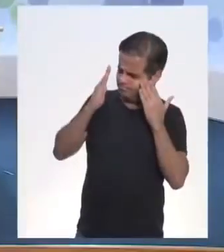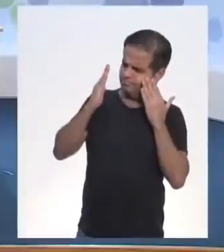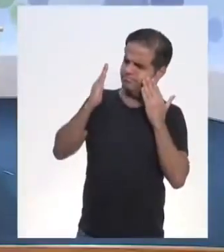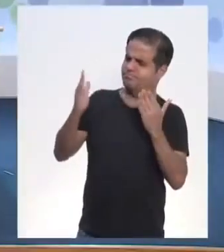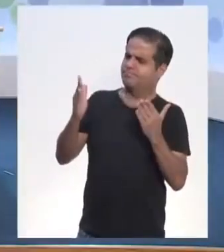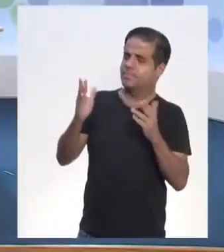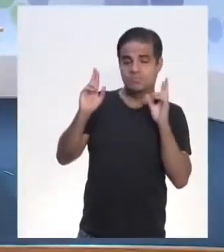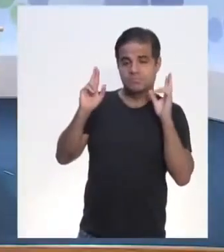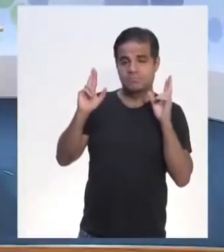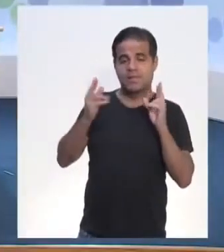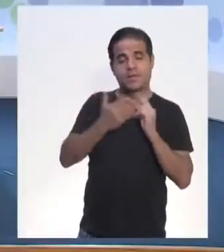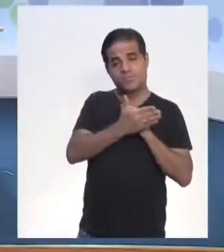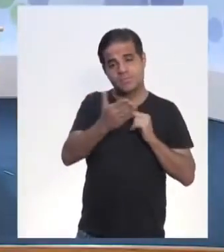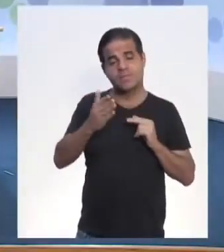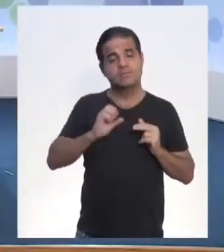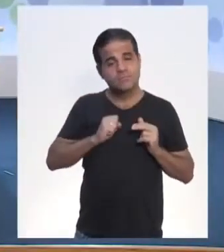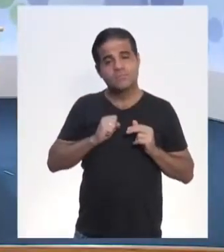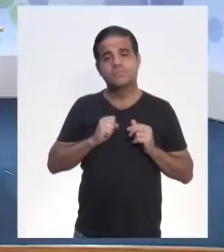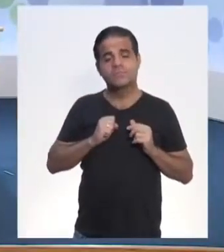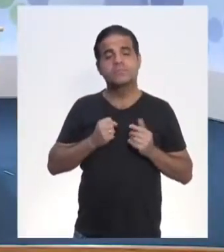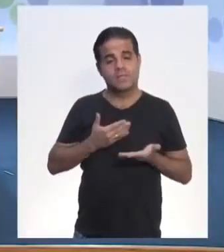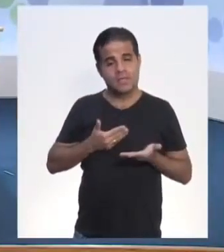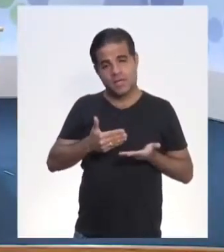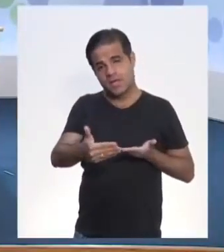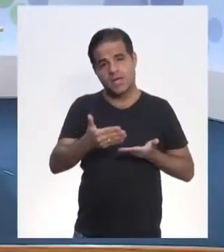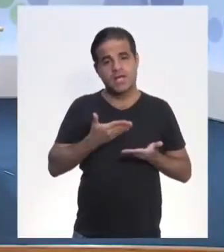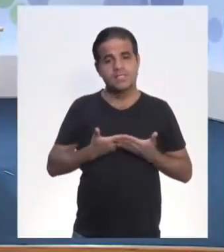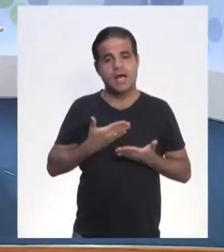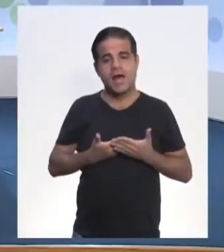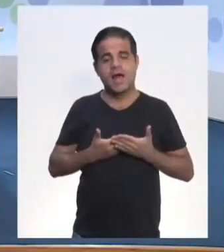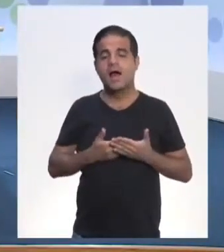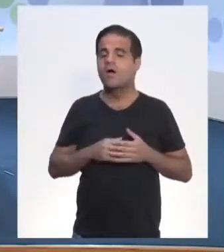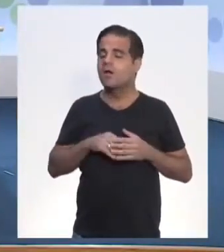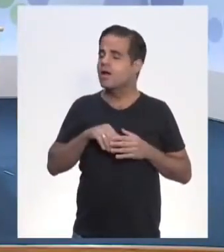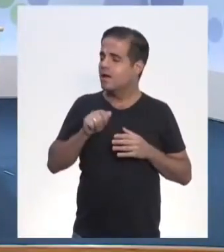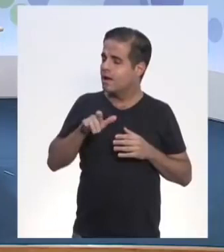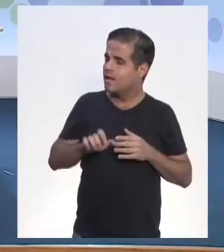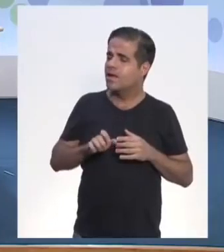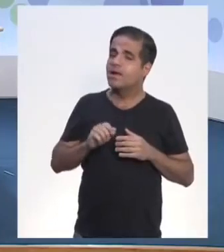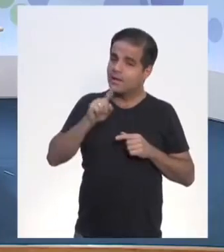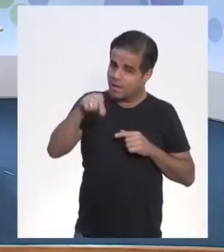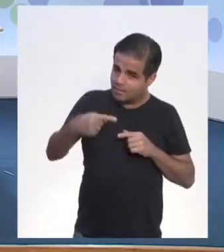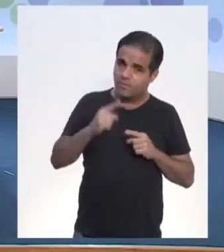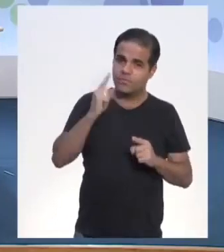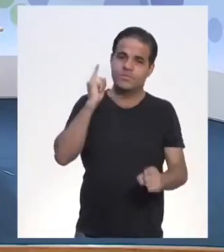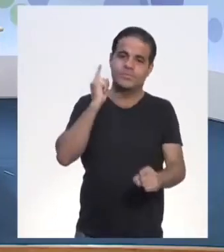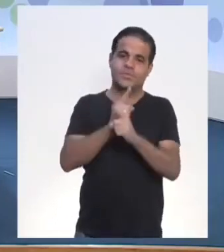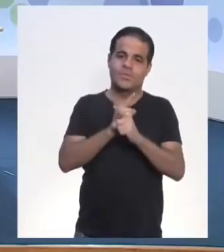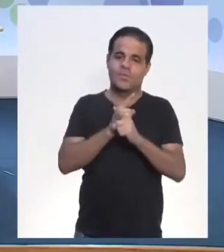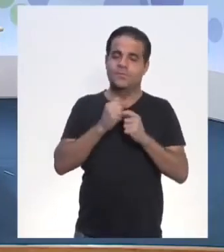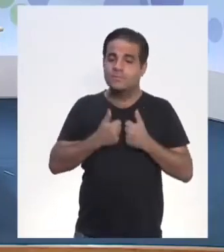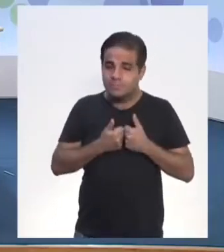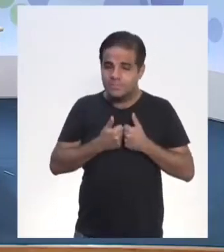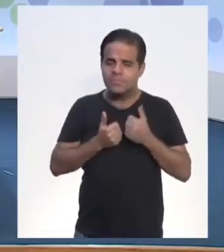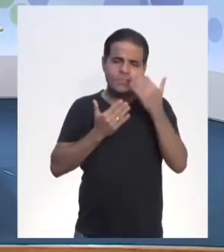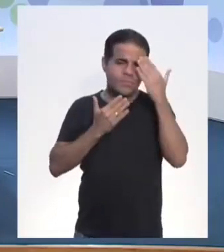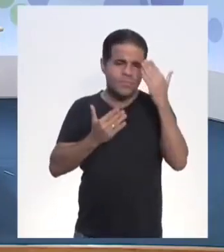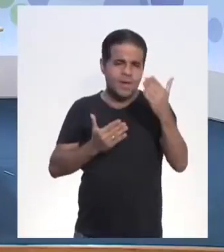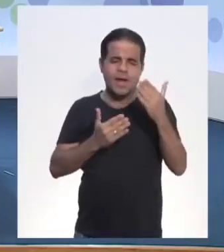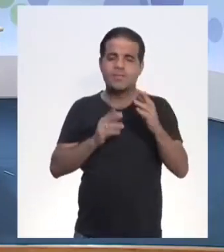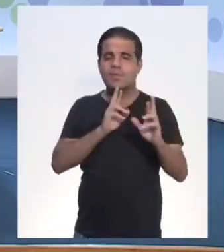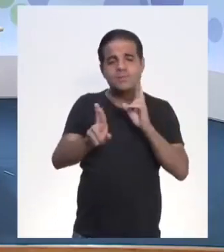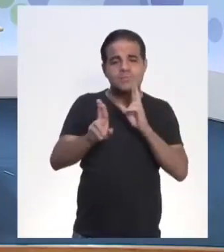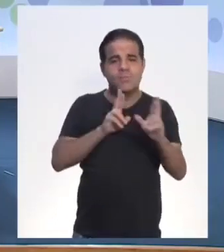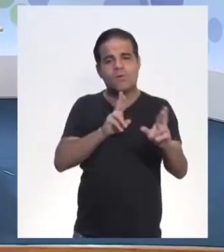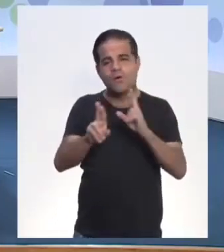obrigado espero que vocês tenham gostado aí para encerrar sua habilidade é muito obrigado até a próxima É isso aí galera Ó Muito obrigado